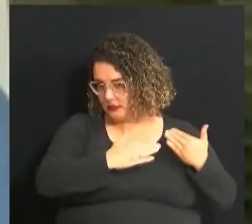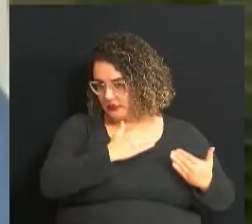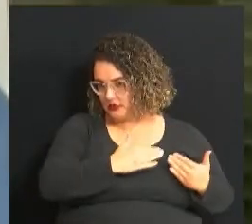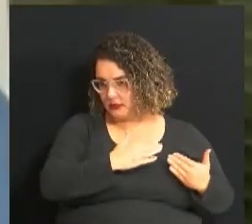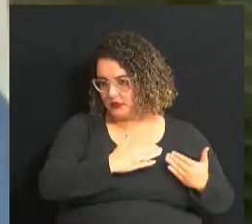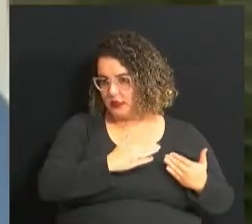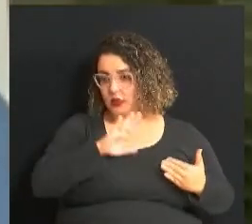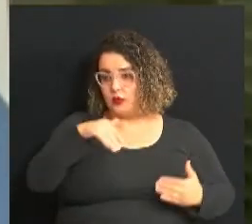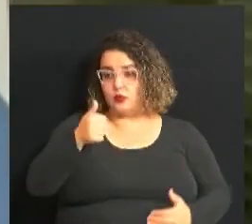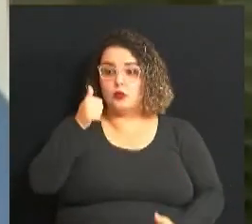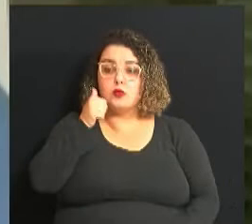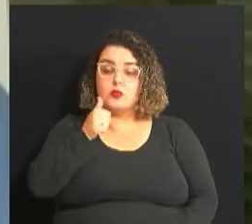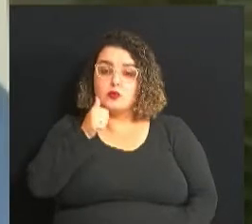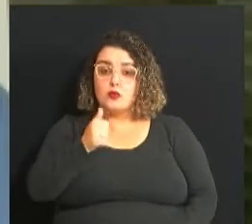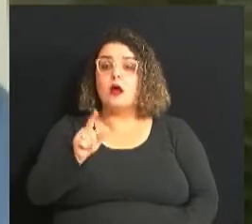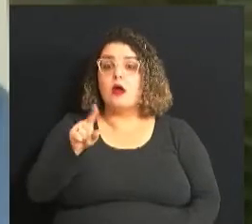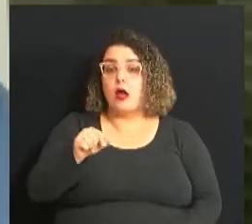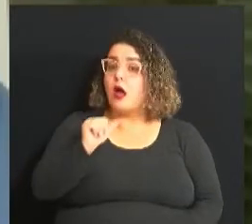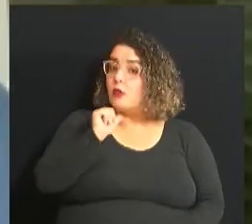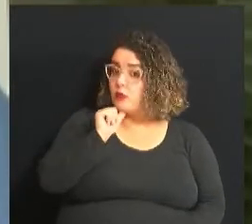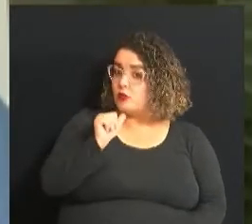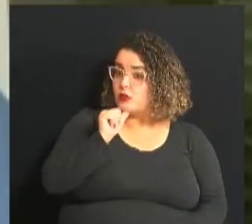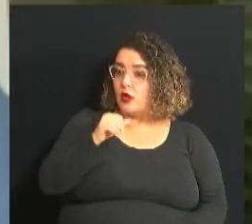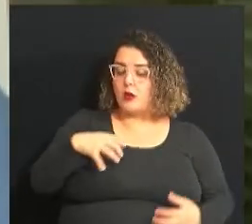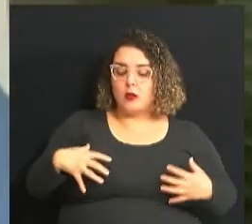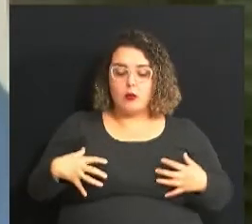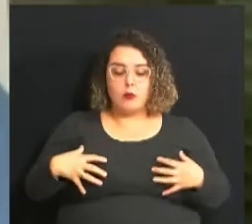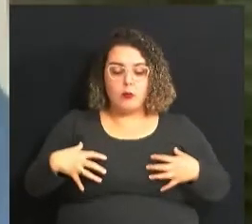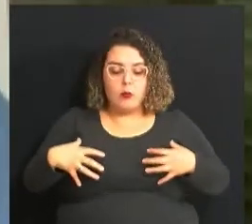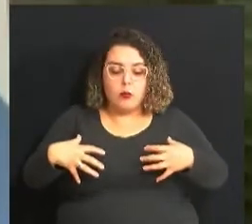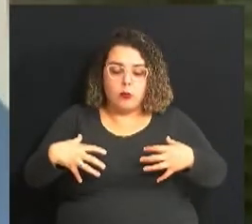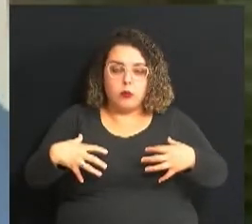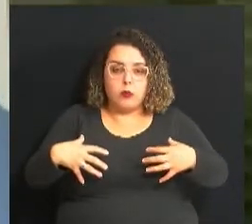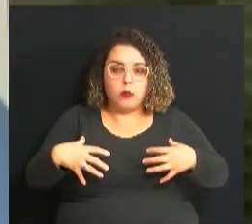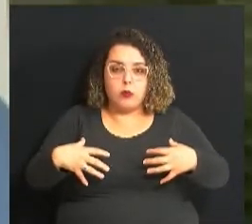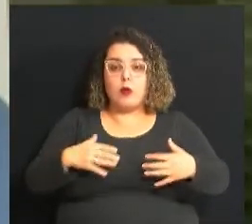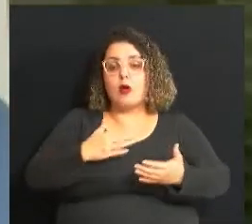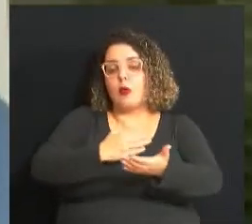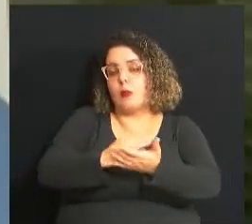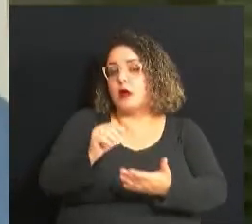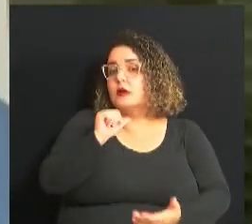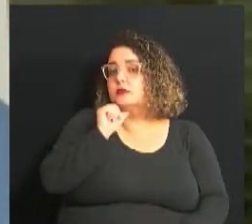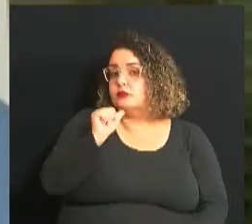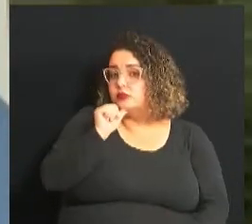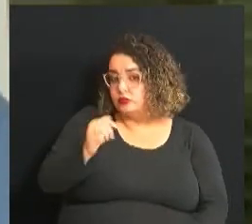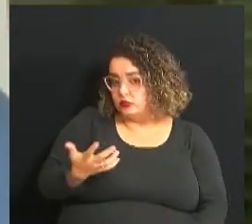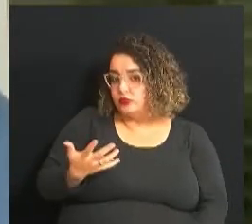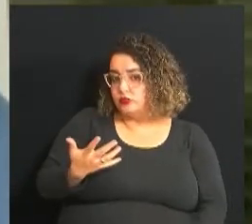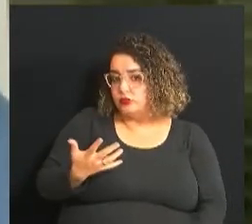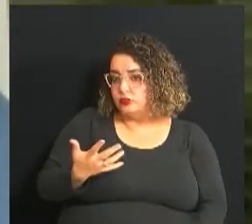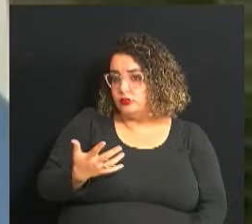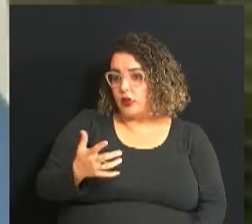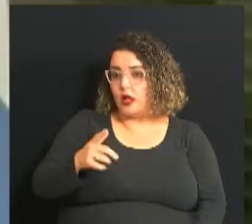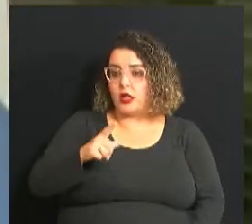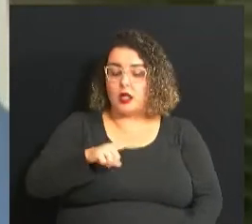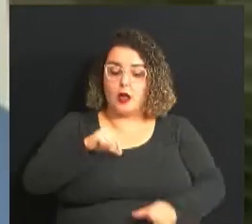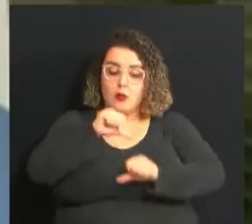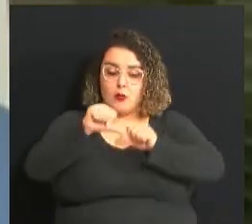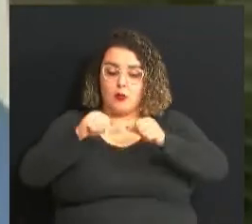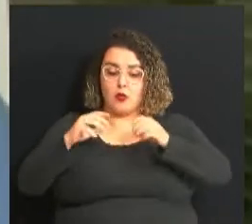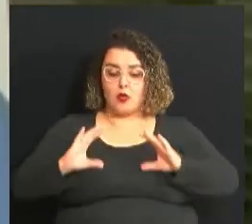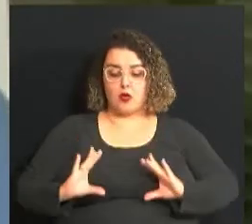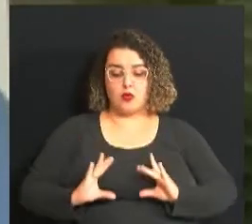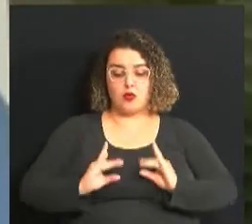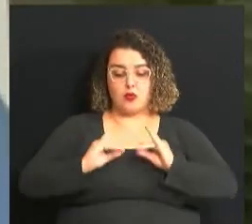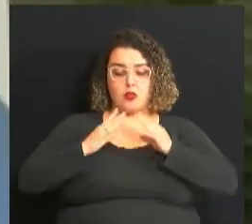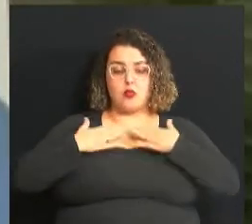menina fica uma mocinha, começa o seio crescer, ela começa a menstruar, começa a ter assim, modificações hormonais no